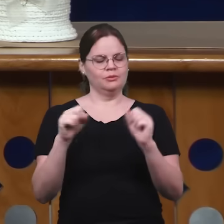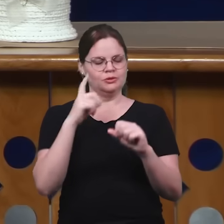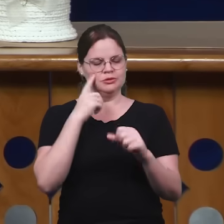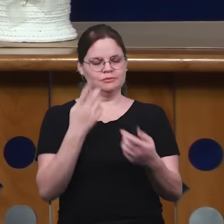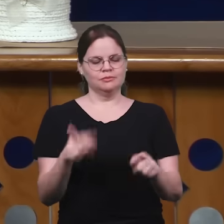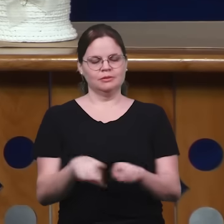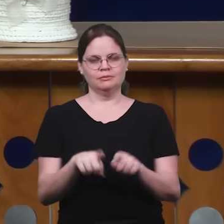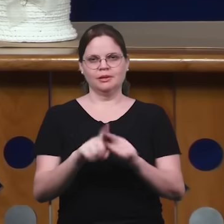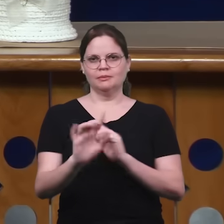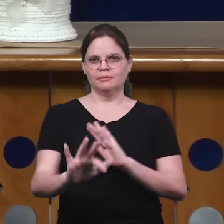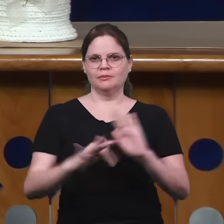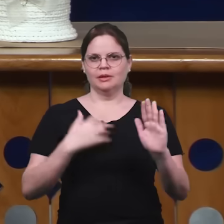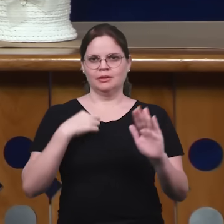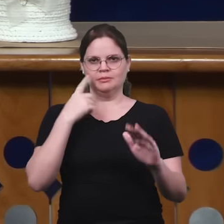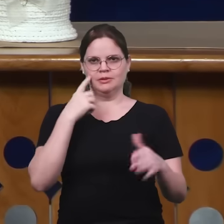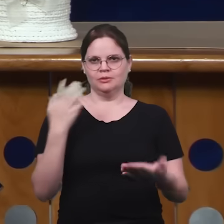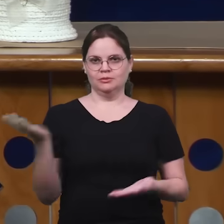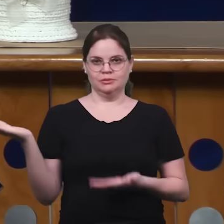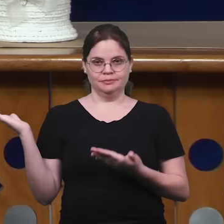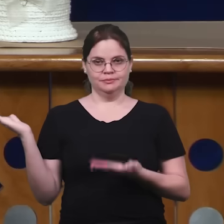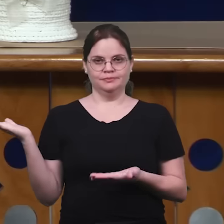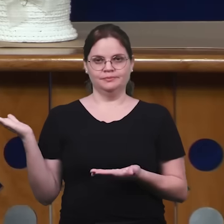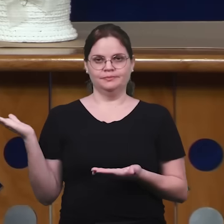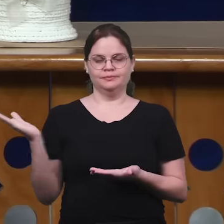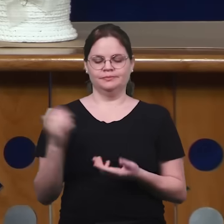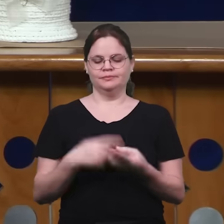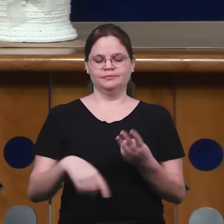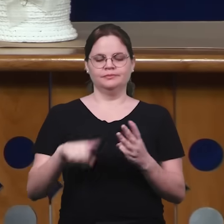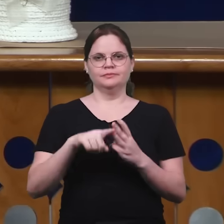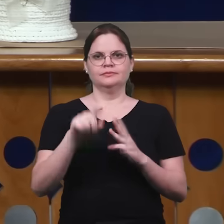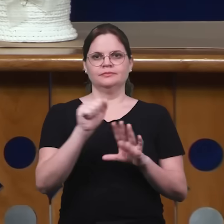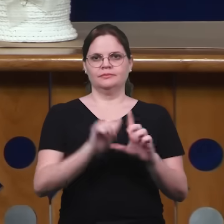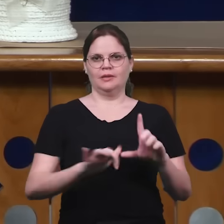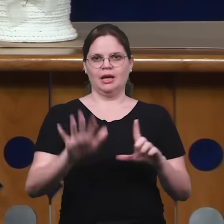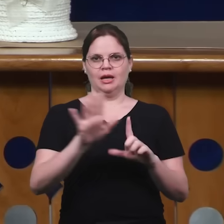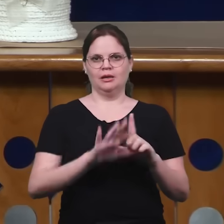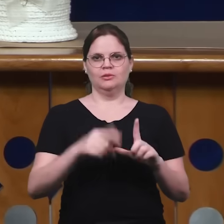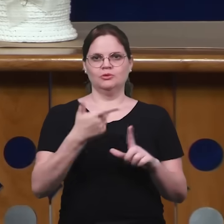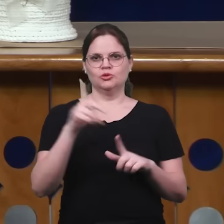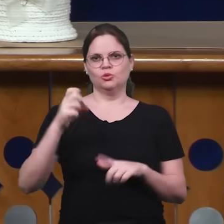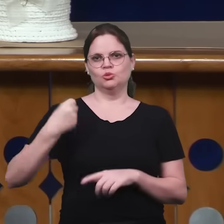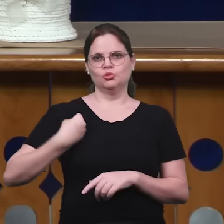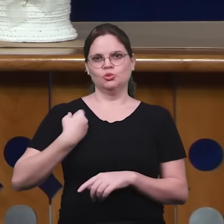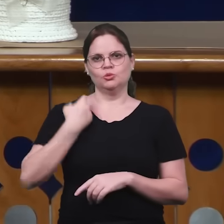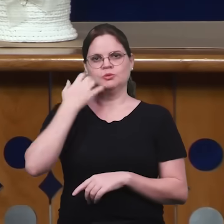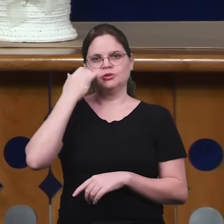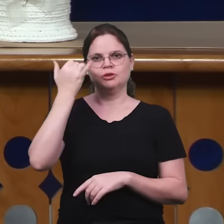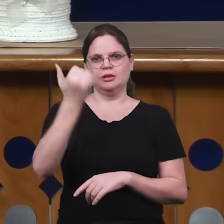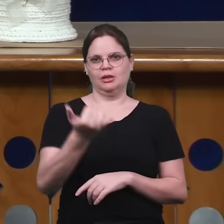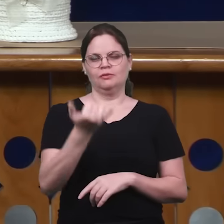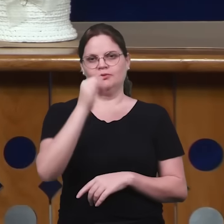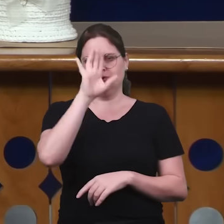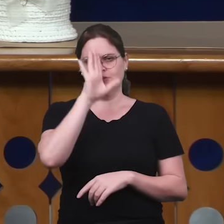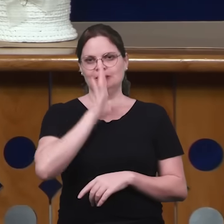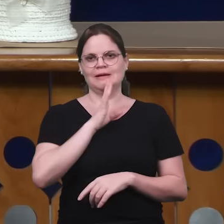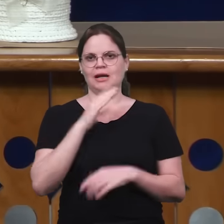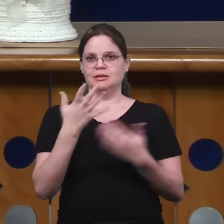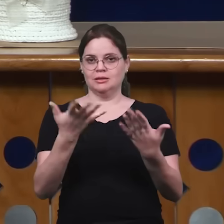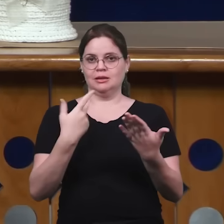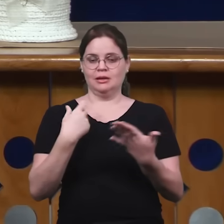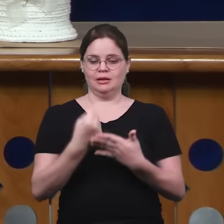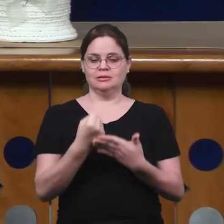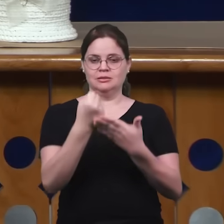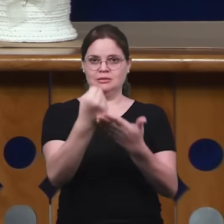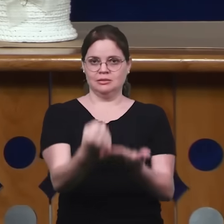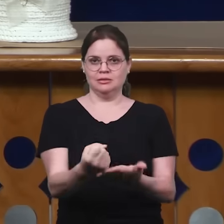apontar o seu celular para esse QR Code e enviar a sua experiência. Também para aqueles que precisam de uma assistência, se